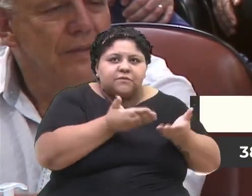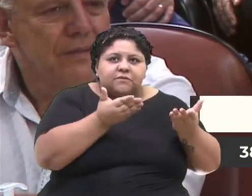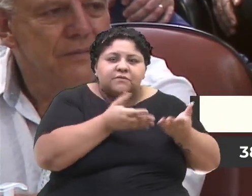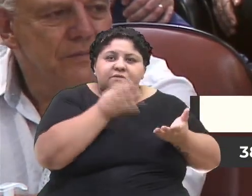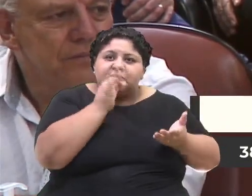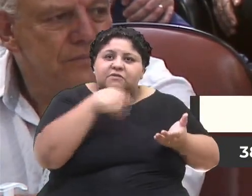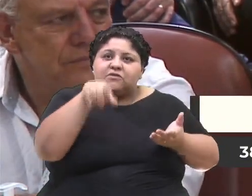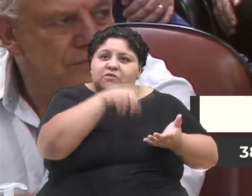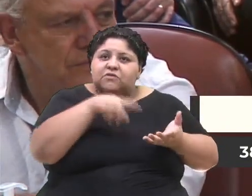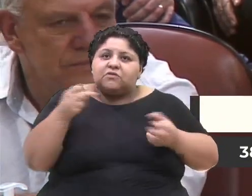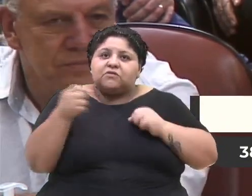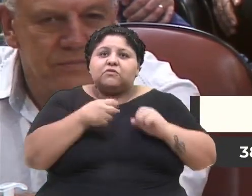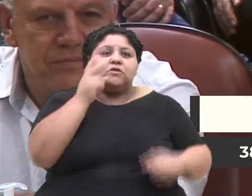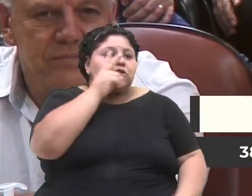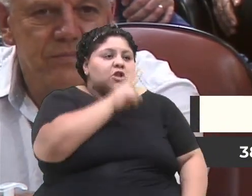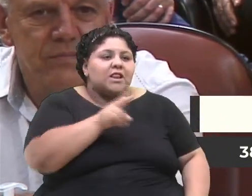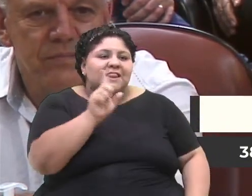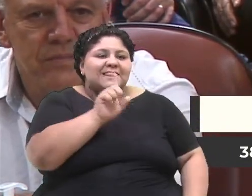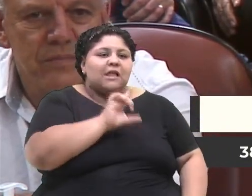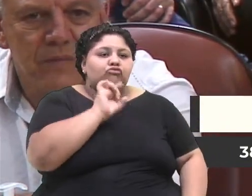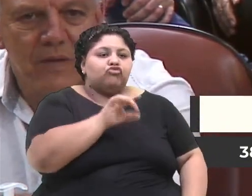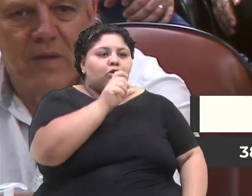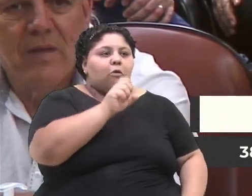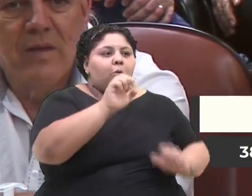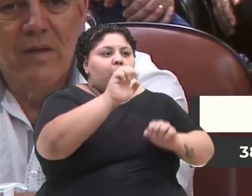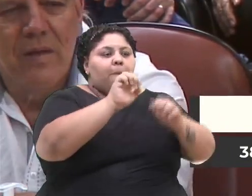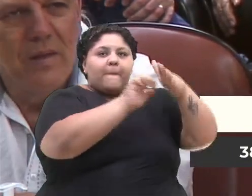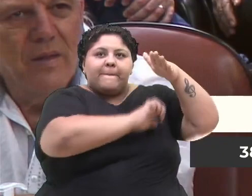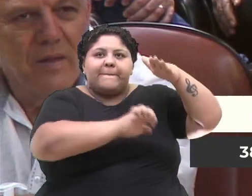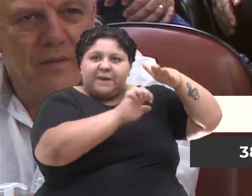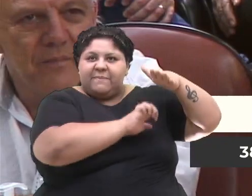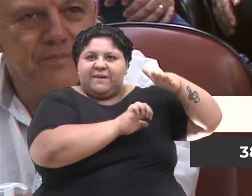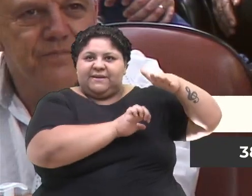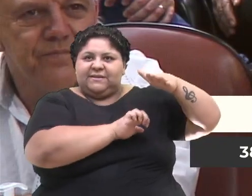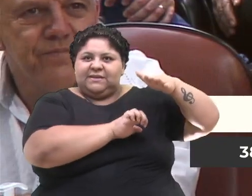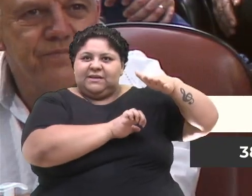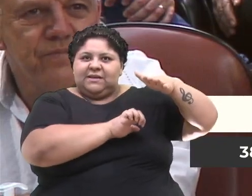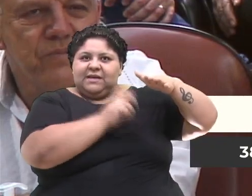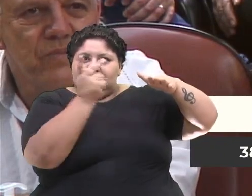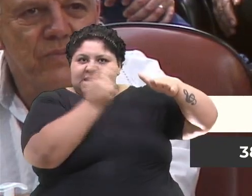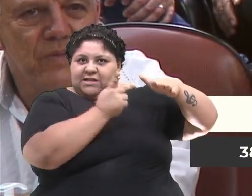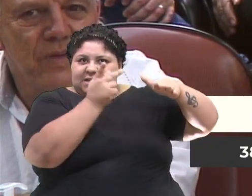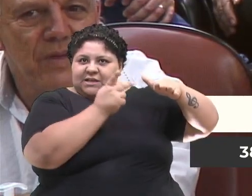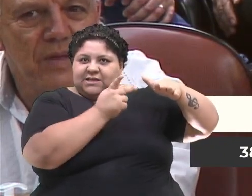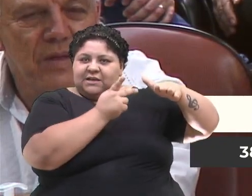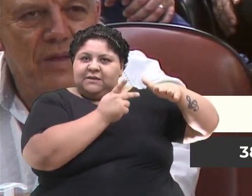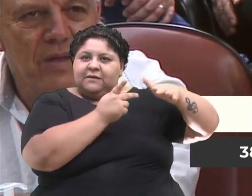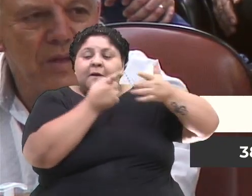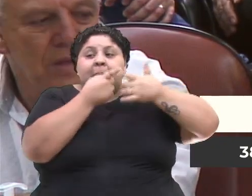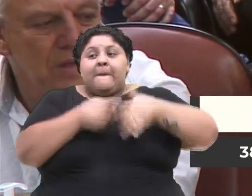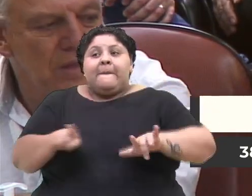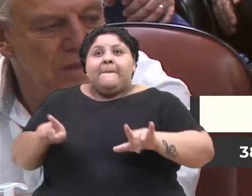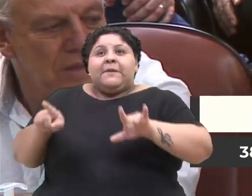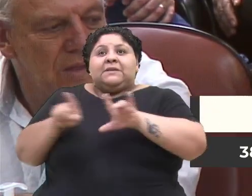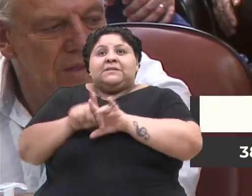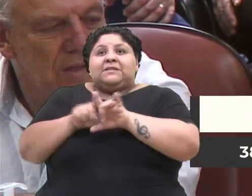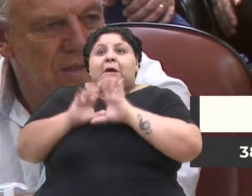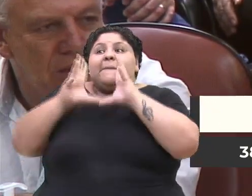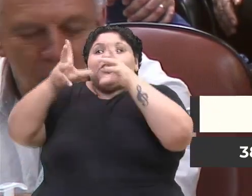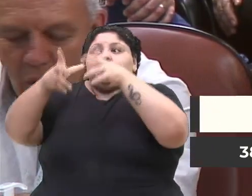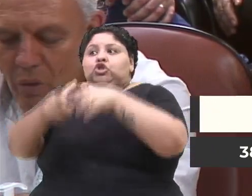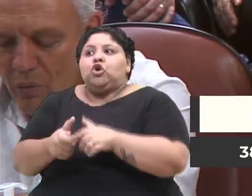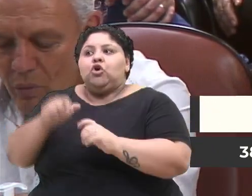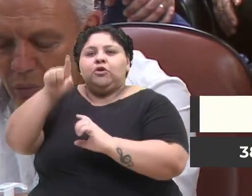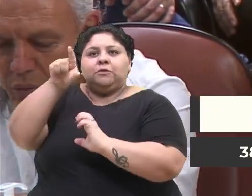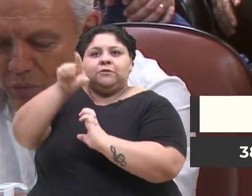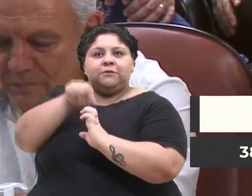para que nós possamos olhar não só para a empresa GereSol Energia e Energia, mas para todos os empresários